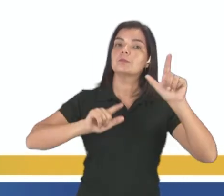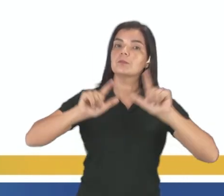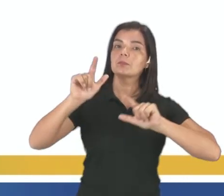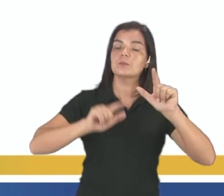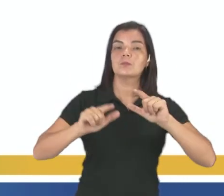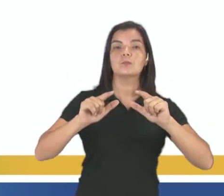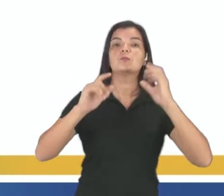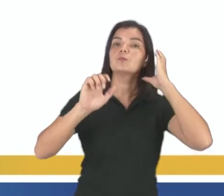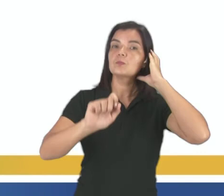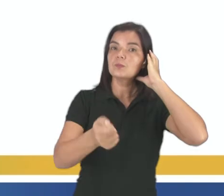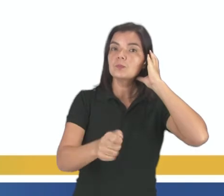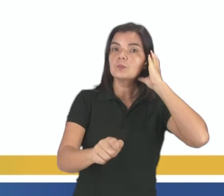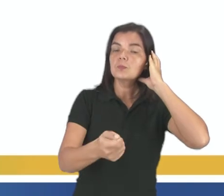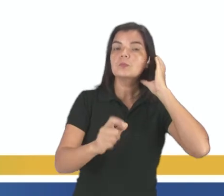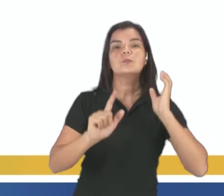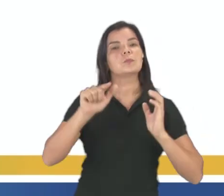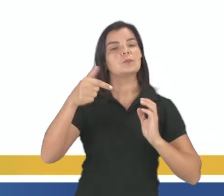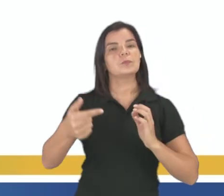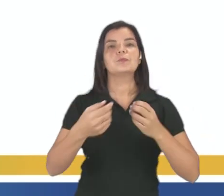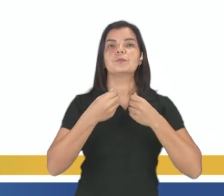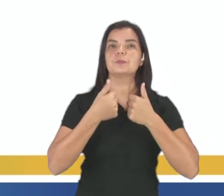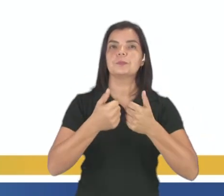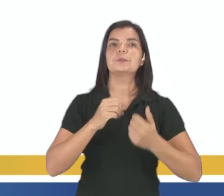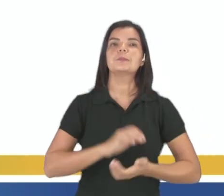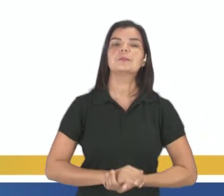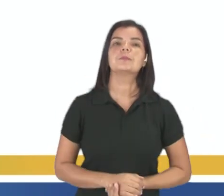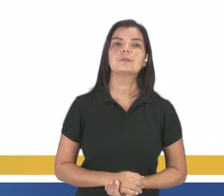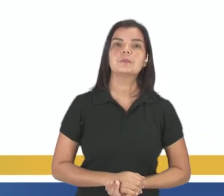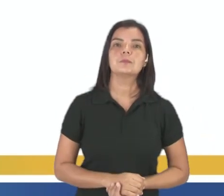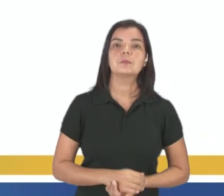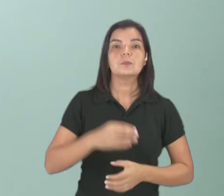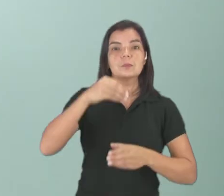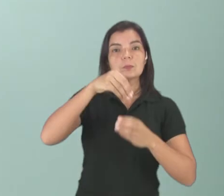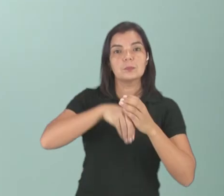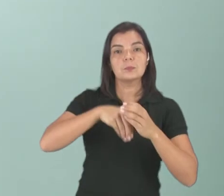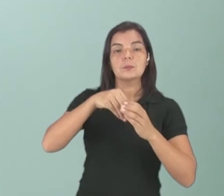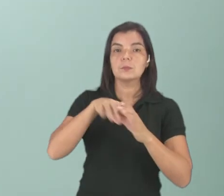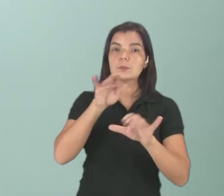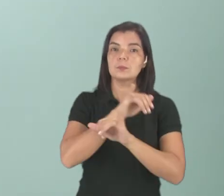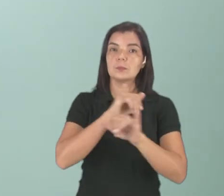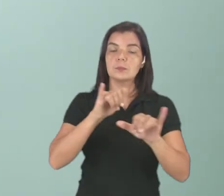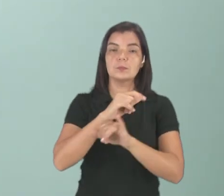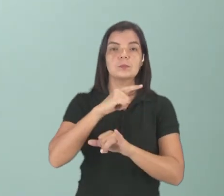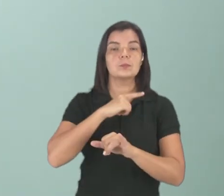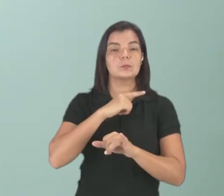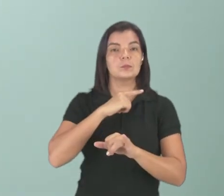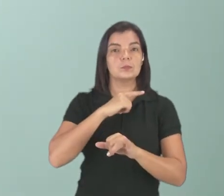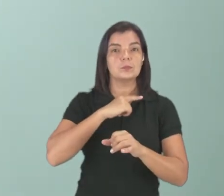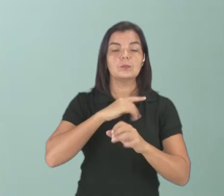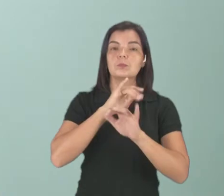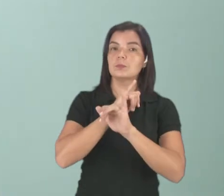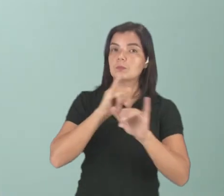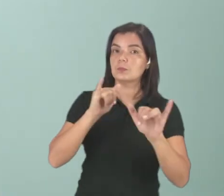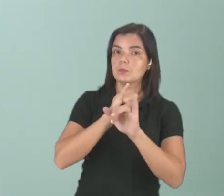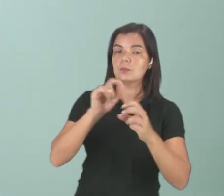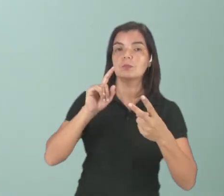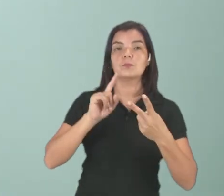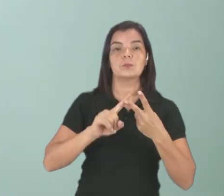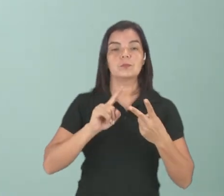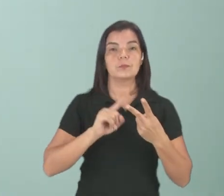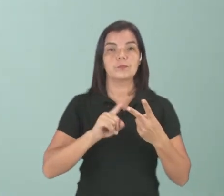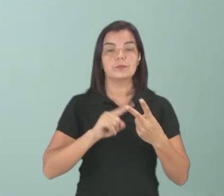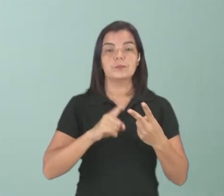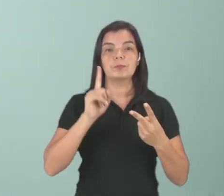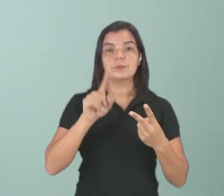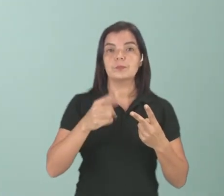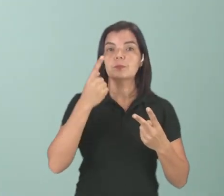o rádio e etc, tá? Então, dentro desses veículos de informação, nós temos as notícias, né?